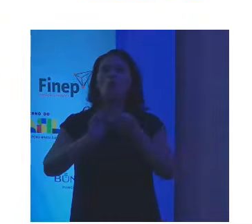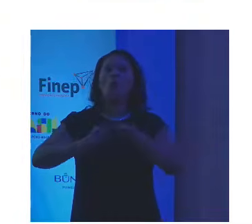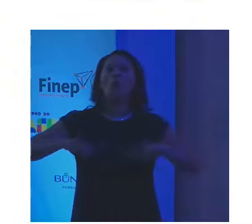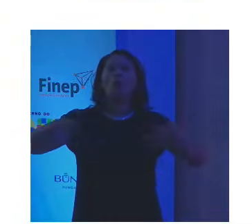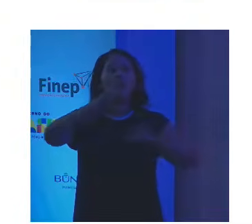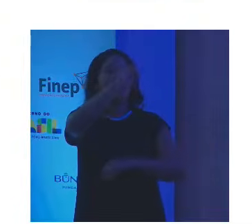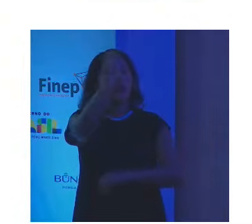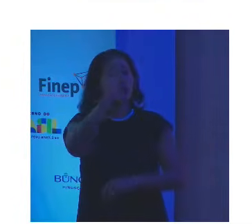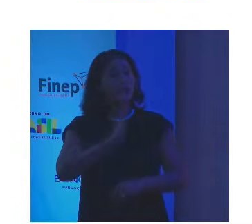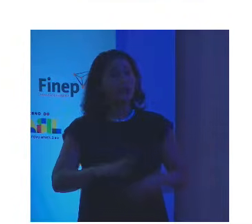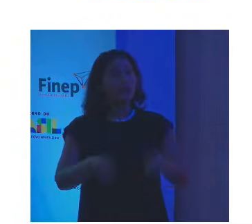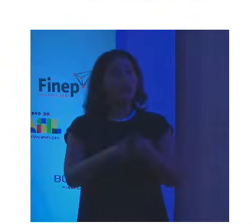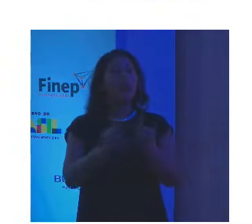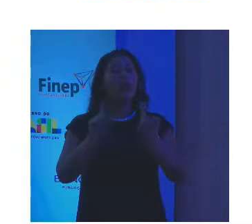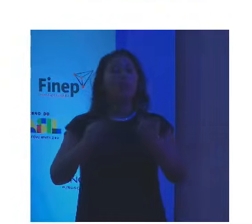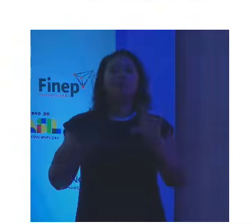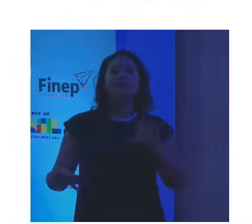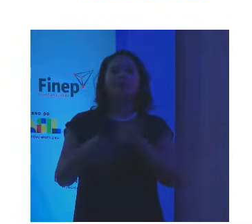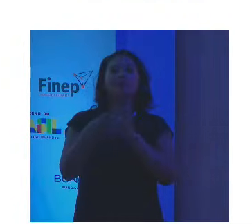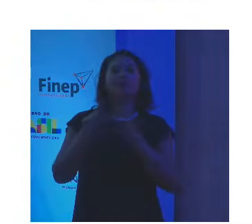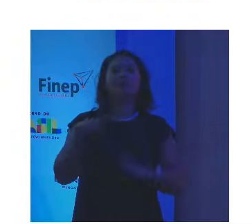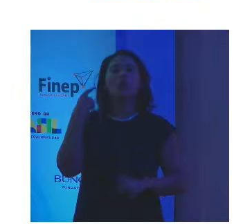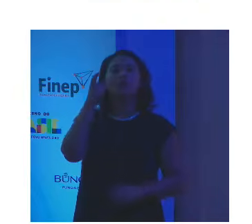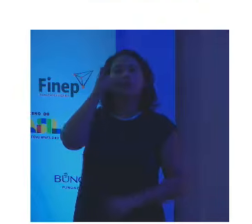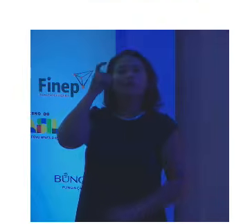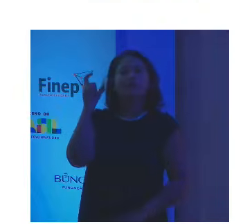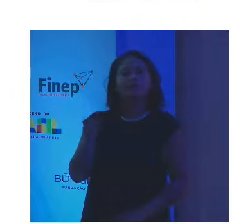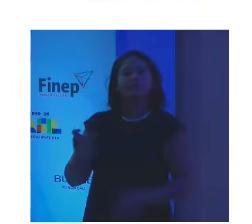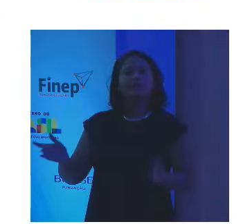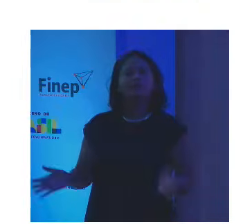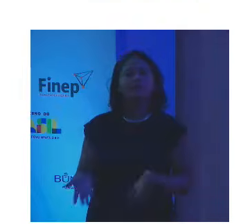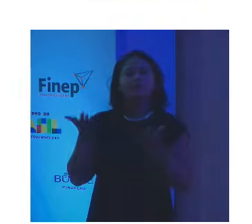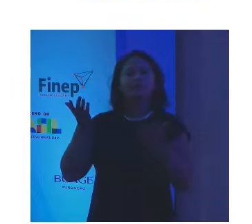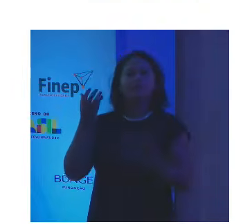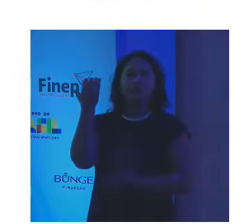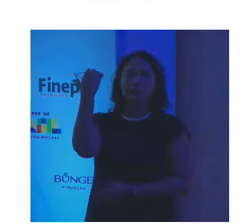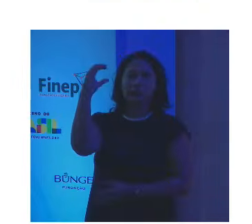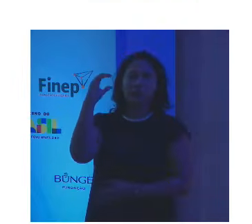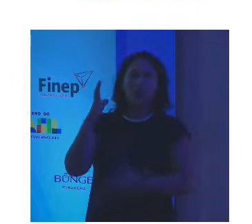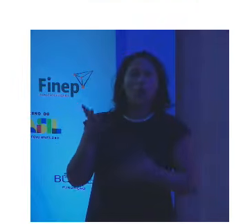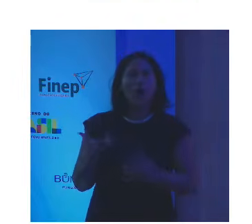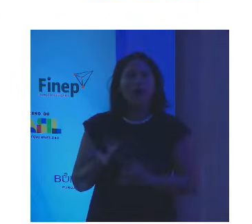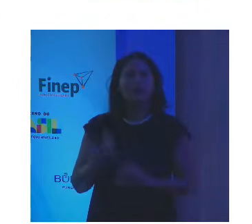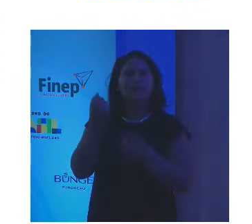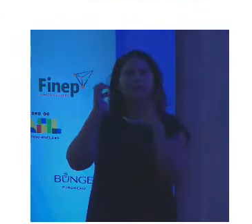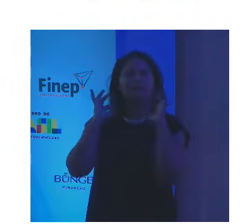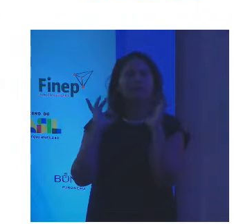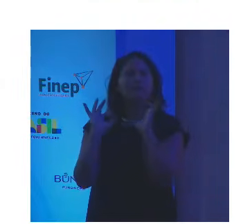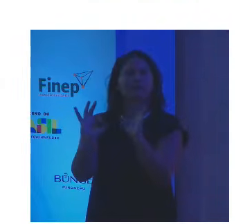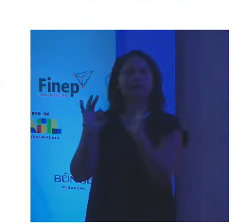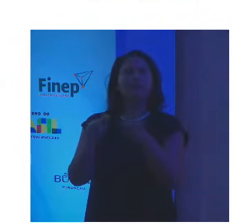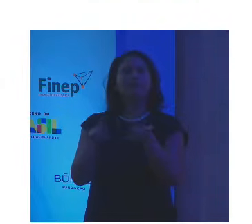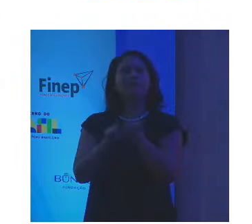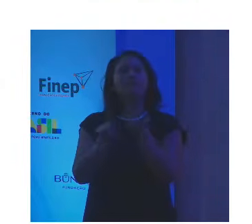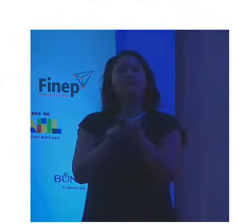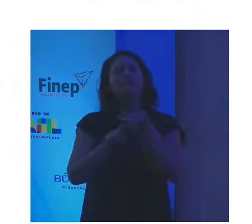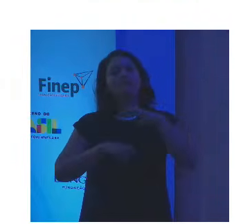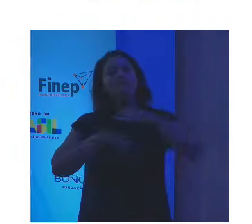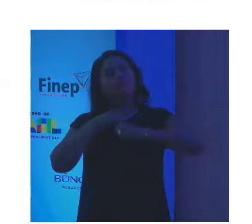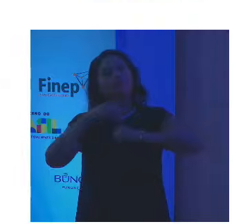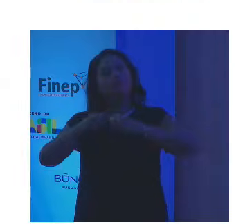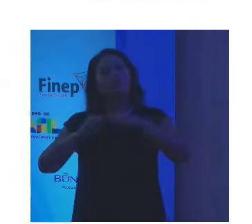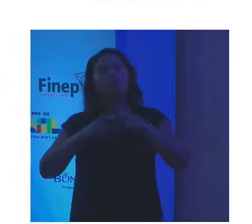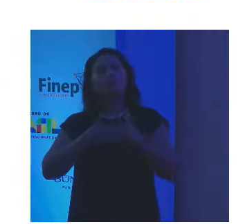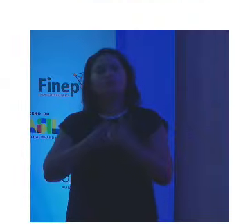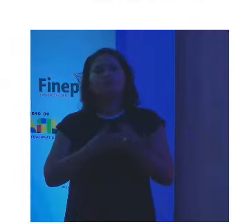oceânica no Brasil que seja voltada aos nossos interesses e na promoção da nossa ciência de qualidade, efetiva, e que a gente alcance